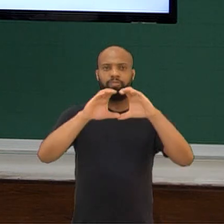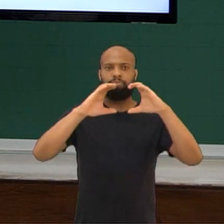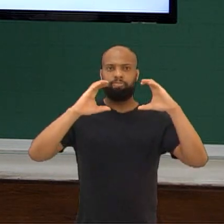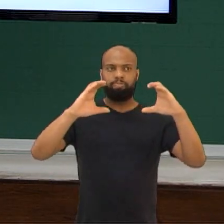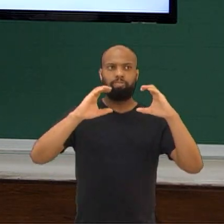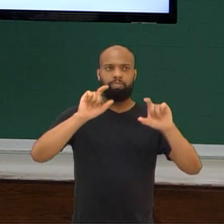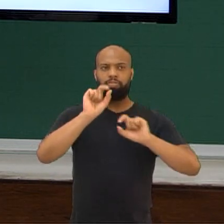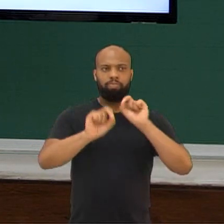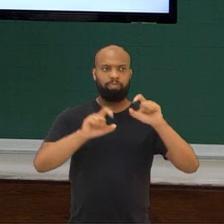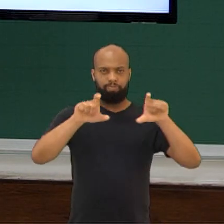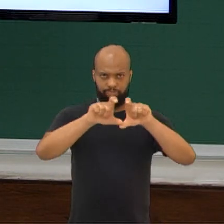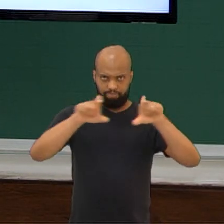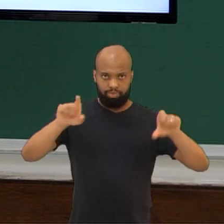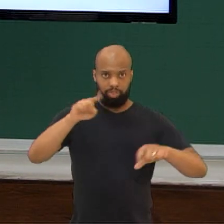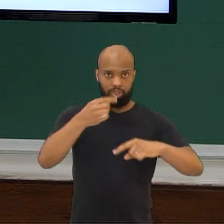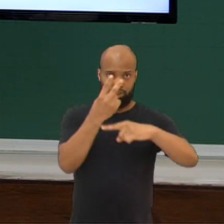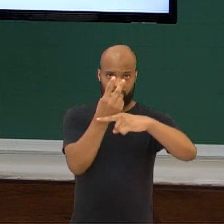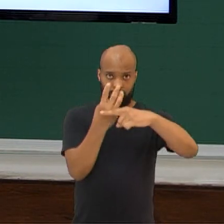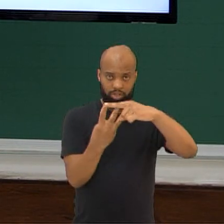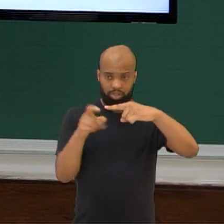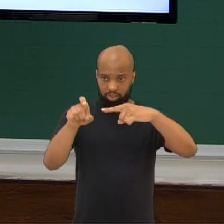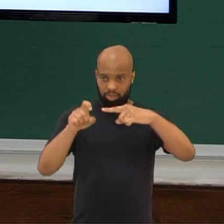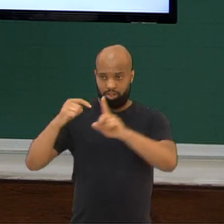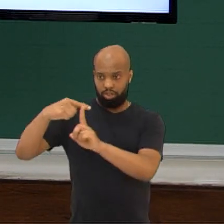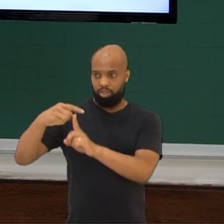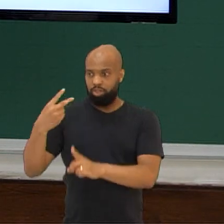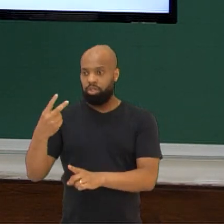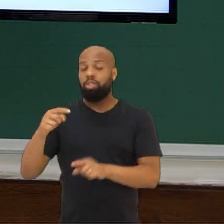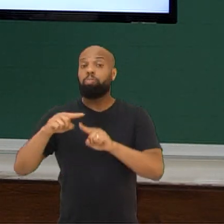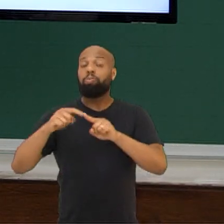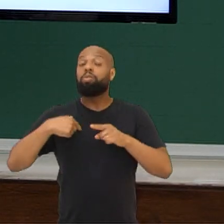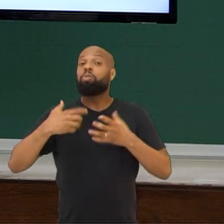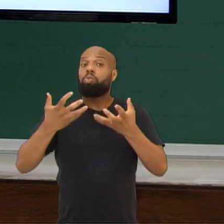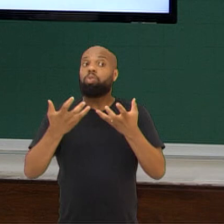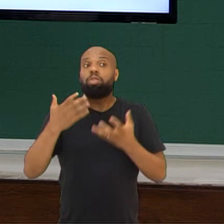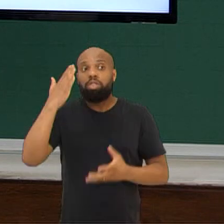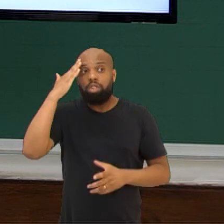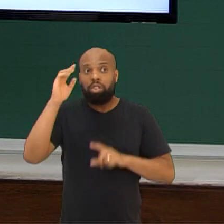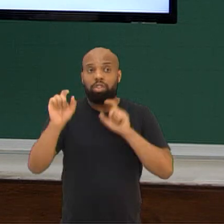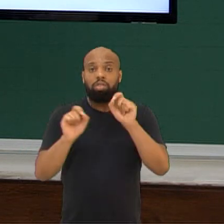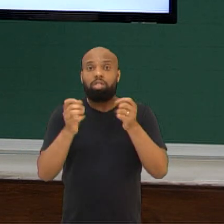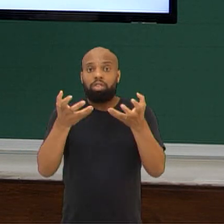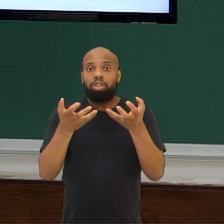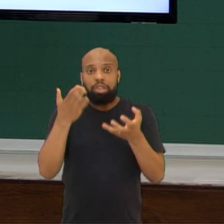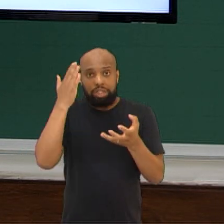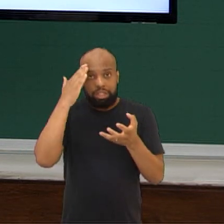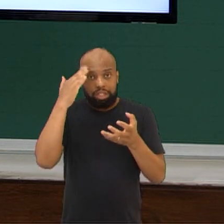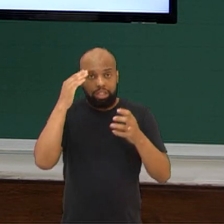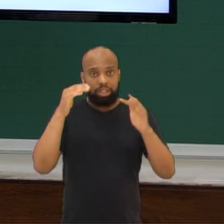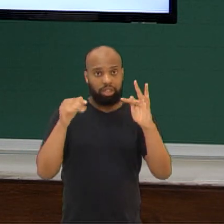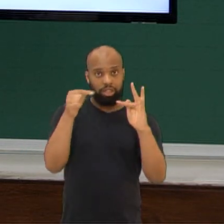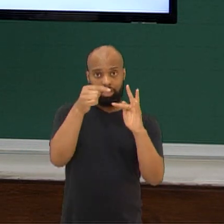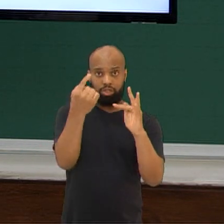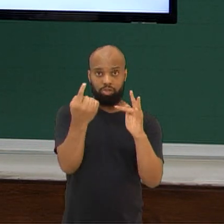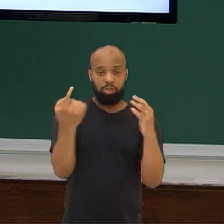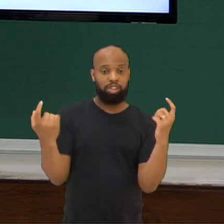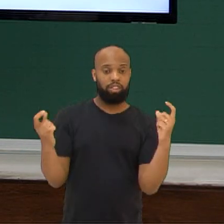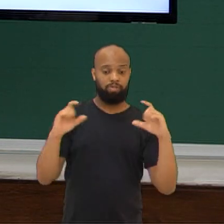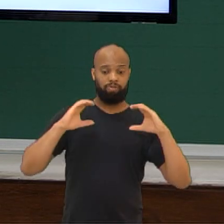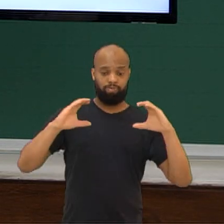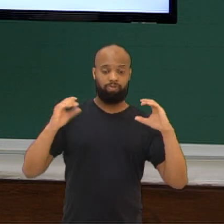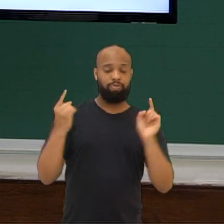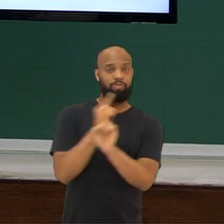mais 2. Se eu estou procurando a inversa dessa função, lembra o que eu tenho que fazer?